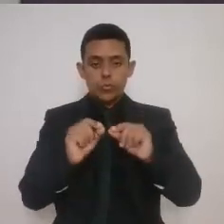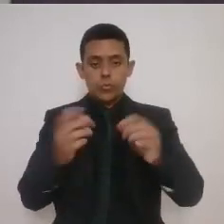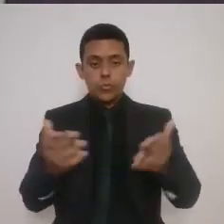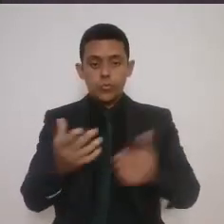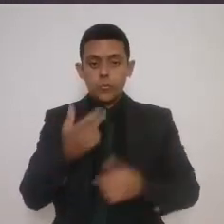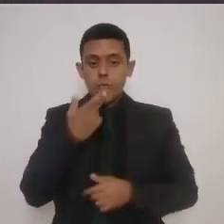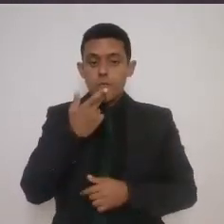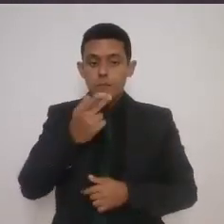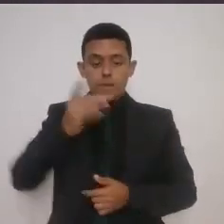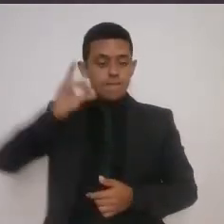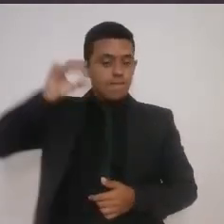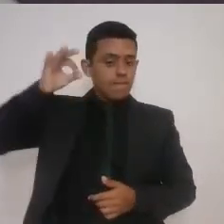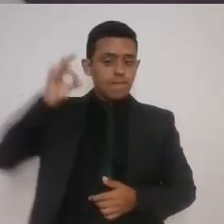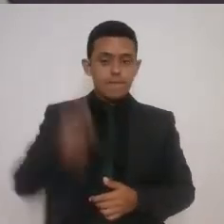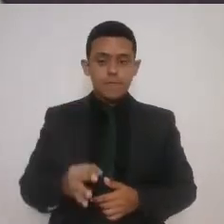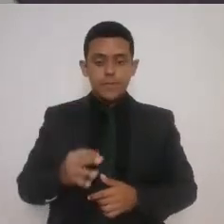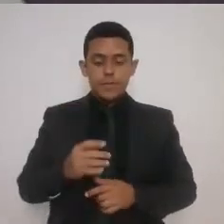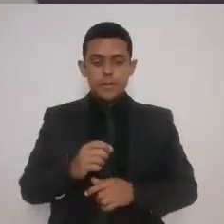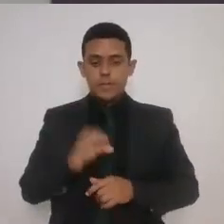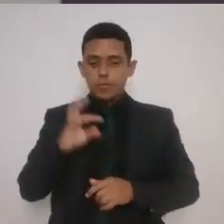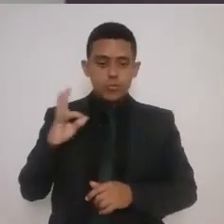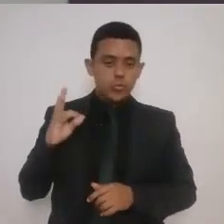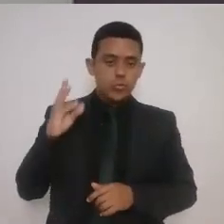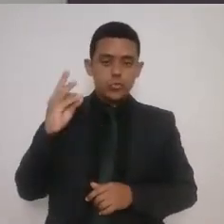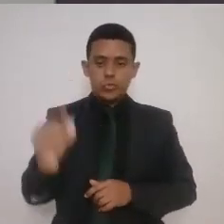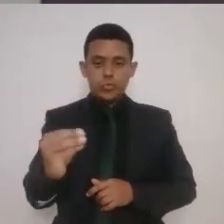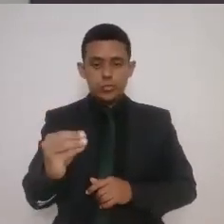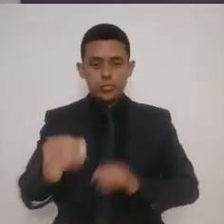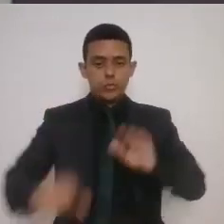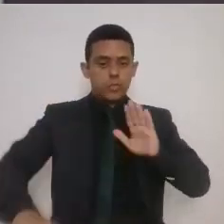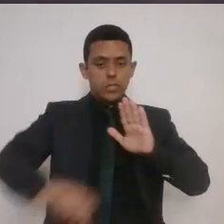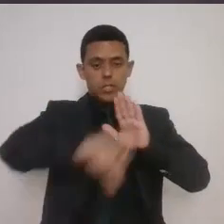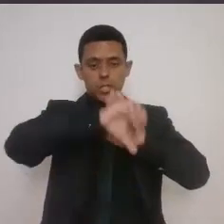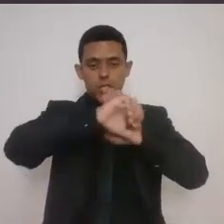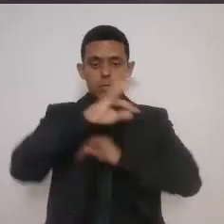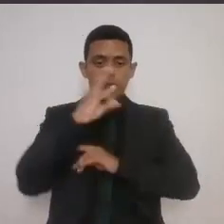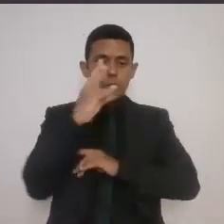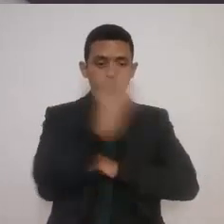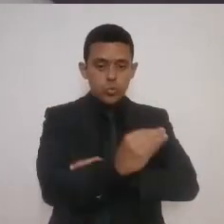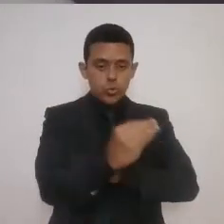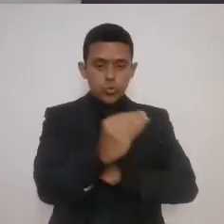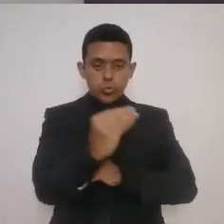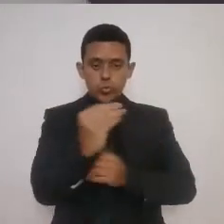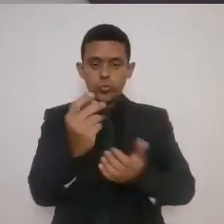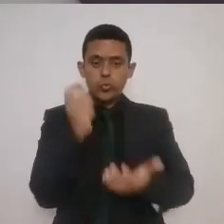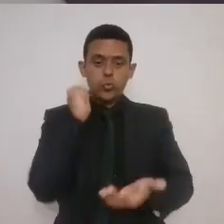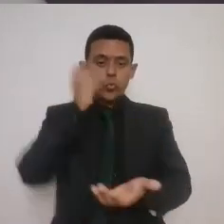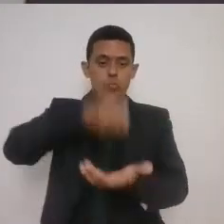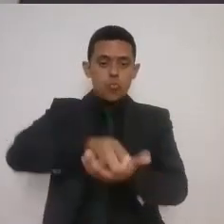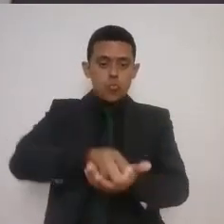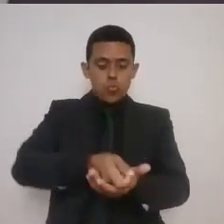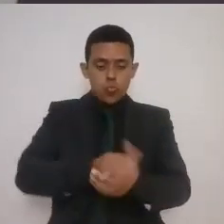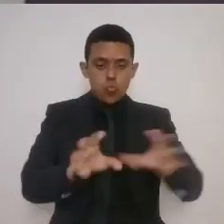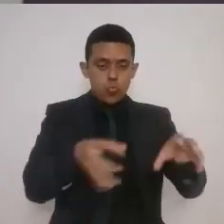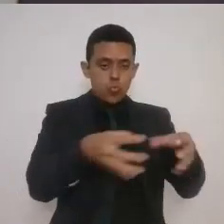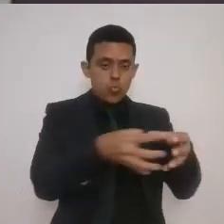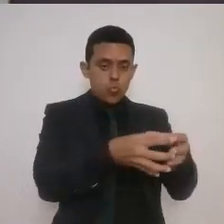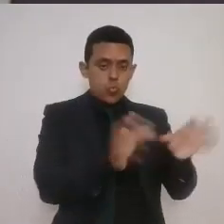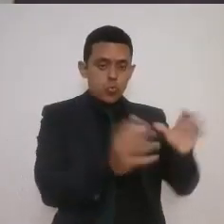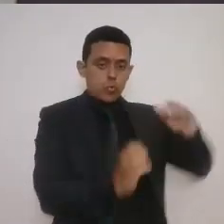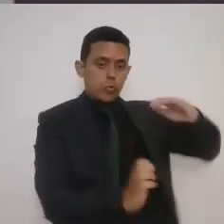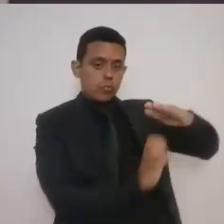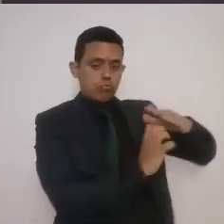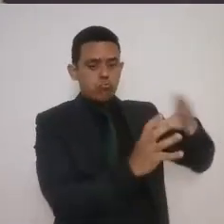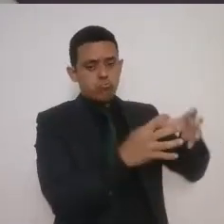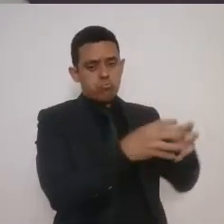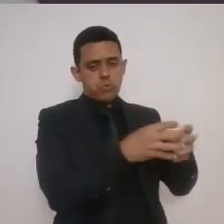forma generalizada que todos os crimes de ordem tributária praticados por um mesmo grupo econômico